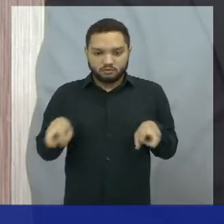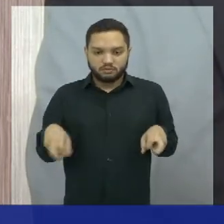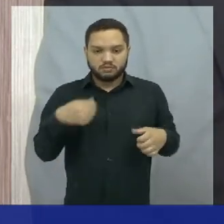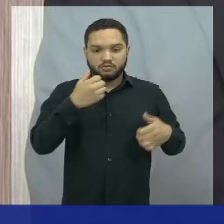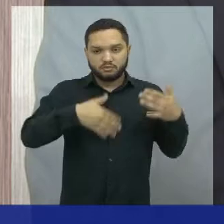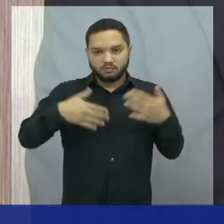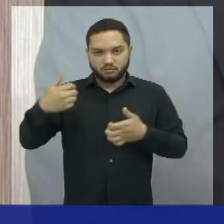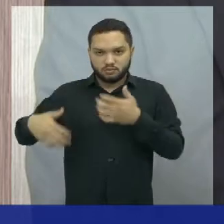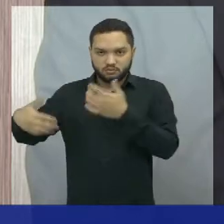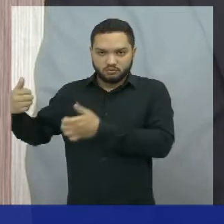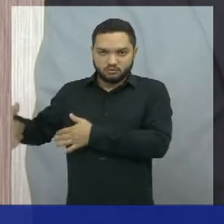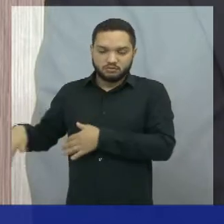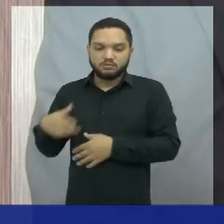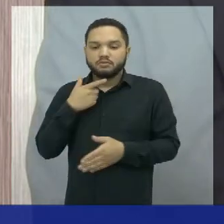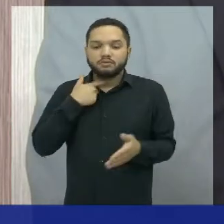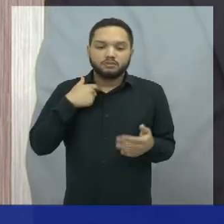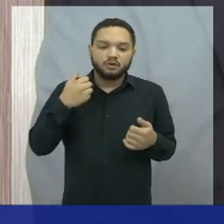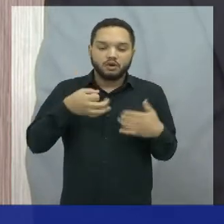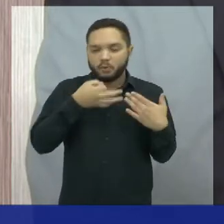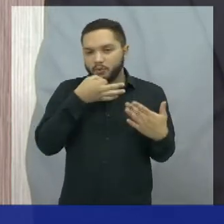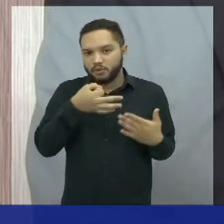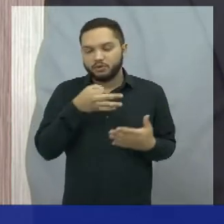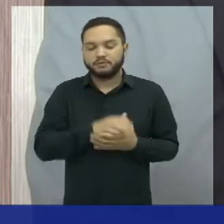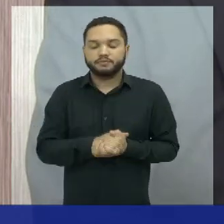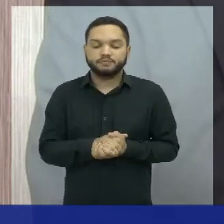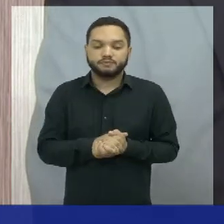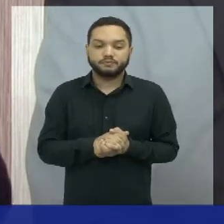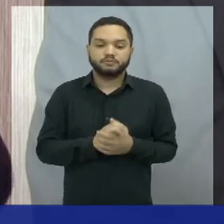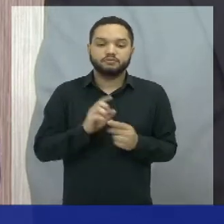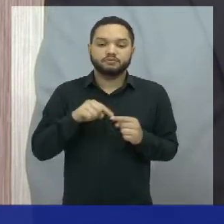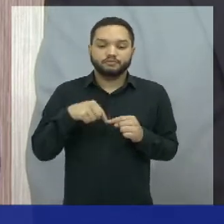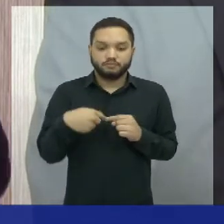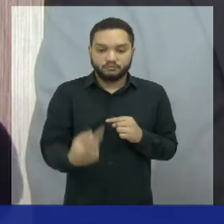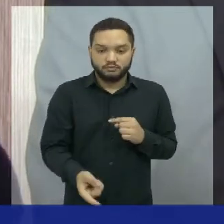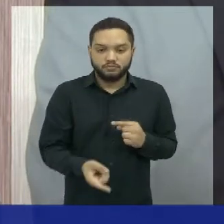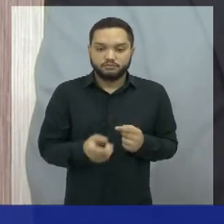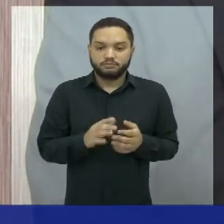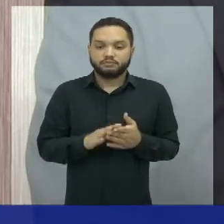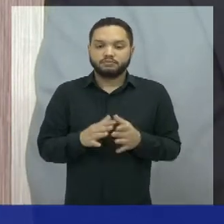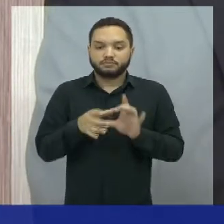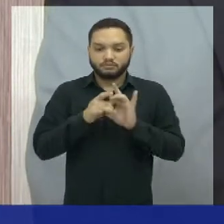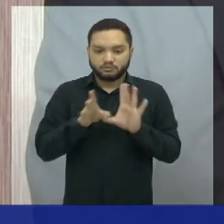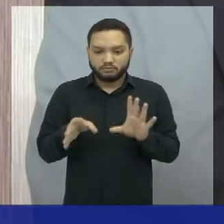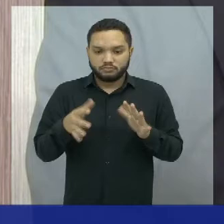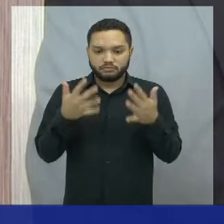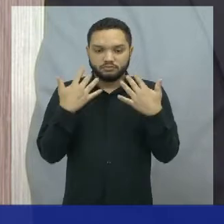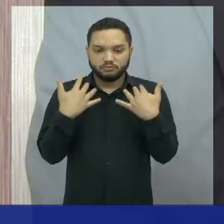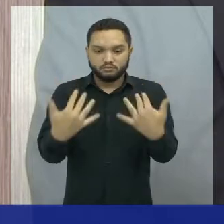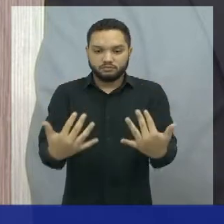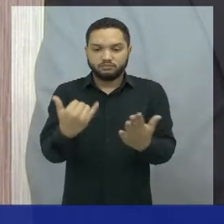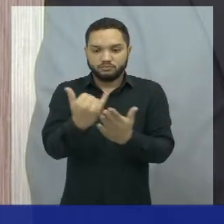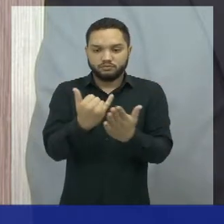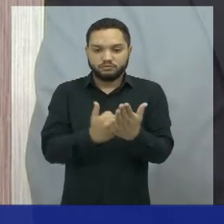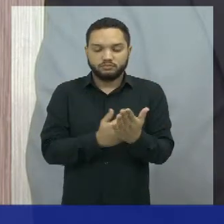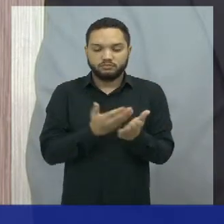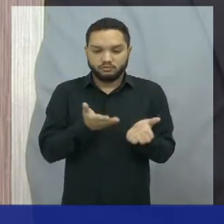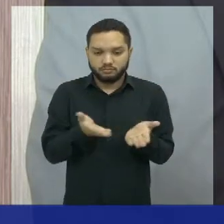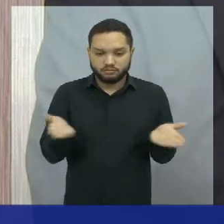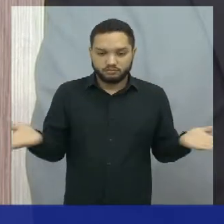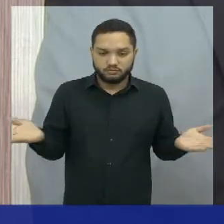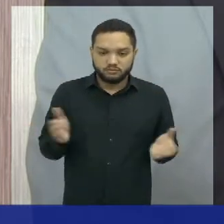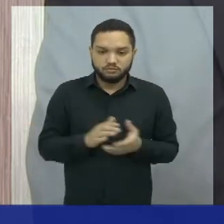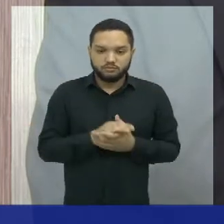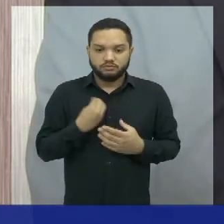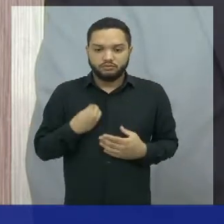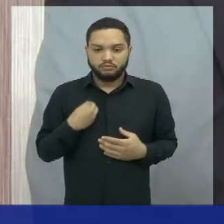queiram manifestar suas opiniões, e, na sequência, abriremos para as inscrições e as falas dos senhores e senhoras